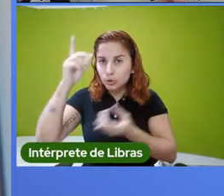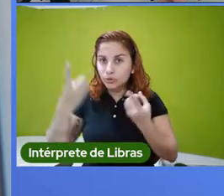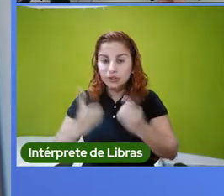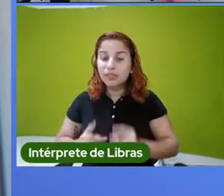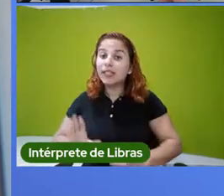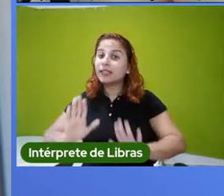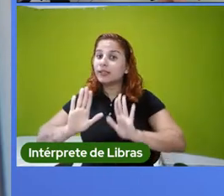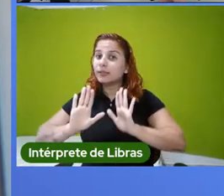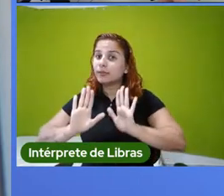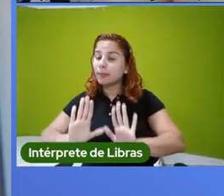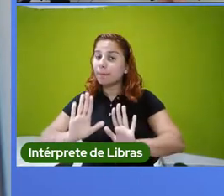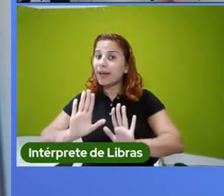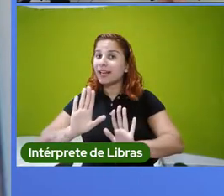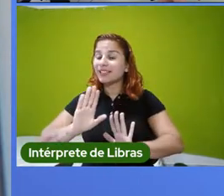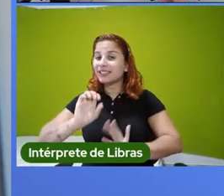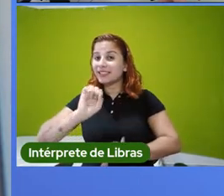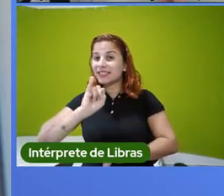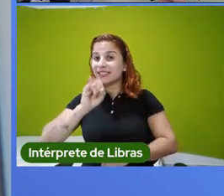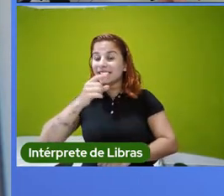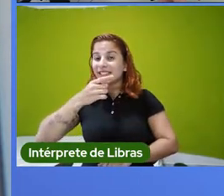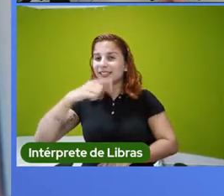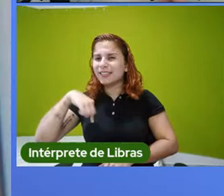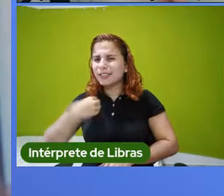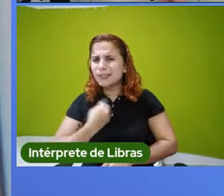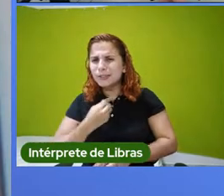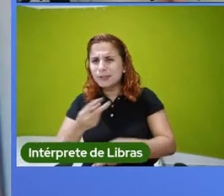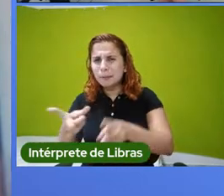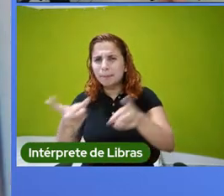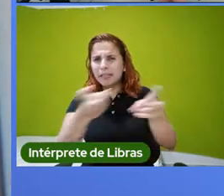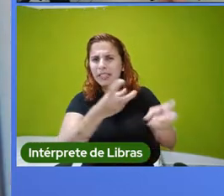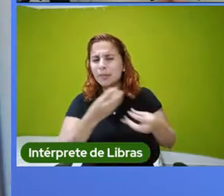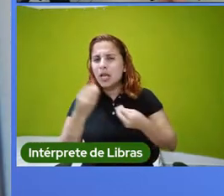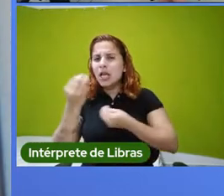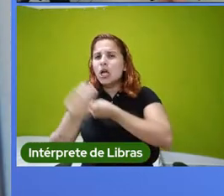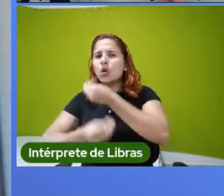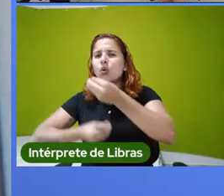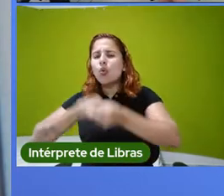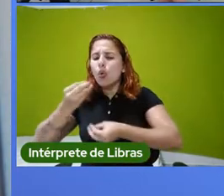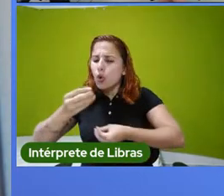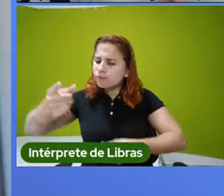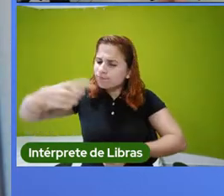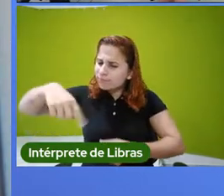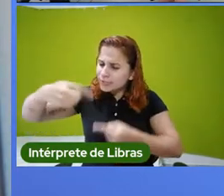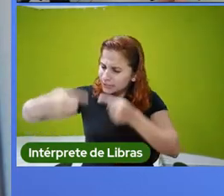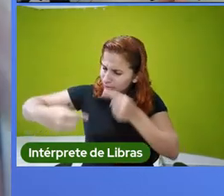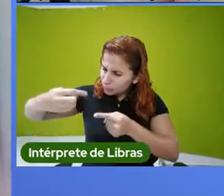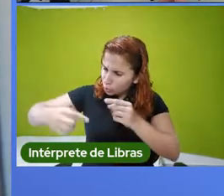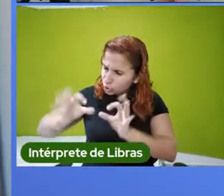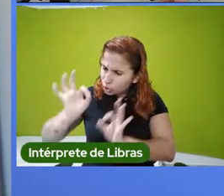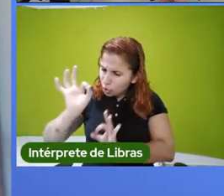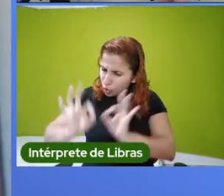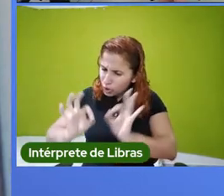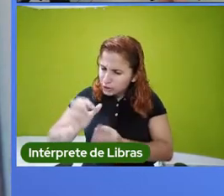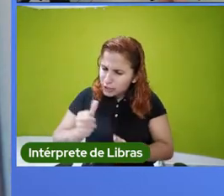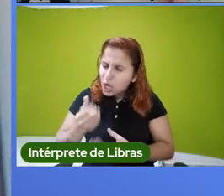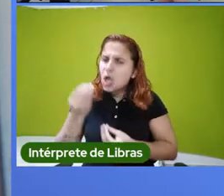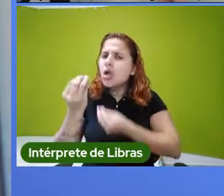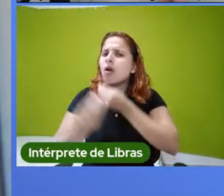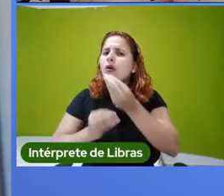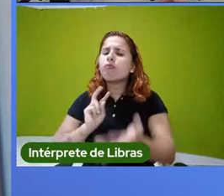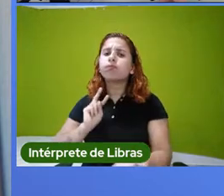mas quando a gente olha, o funcionamento dessas políticas é muito separado, né? Cada um ali buscando atingir